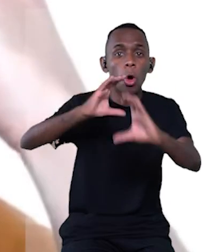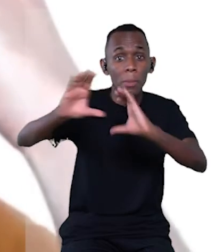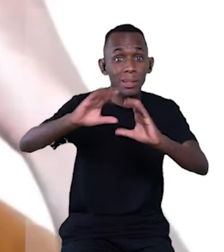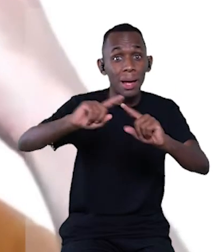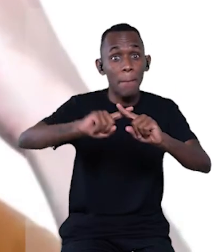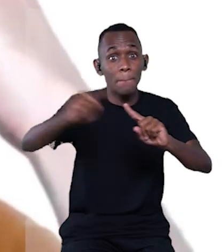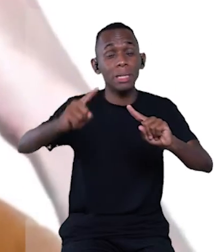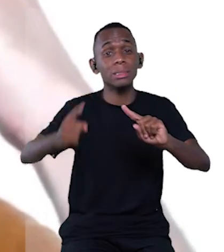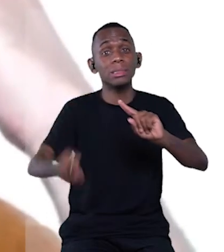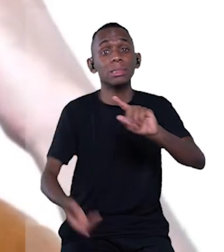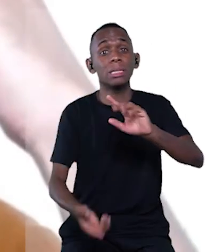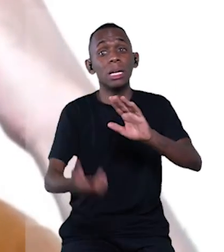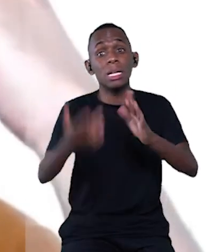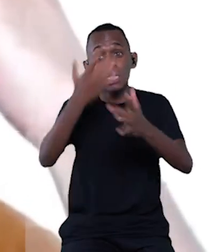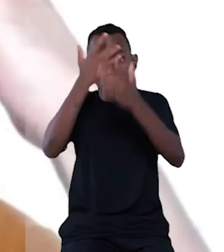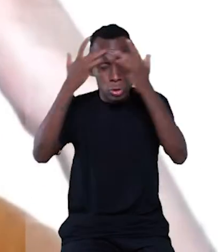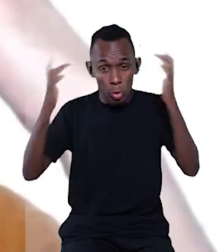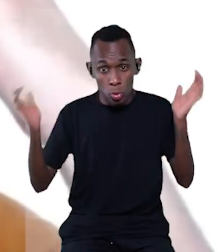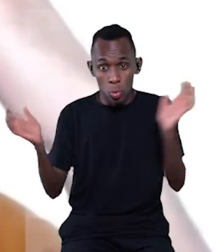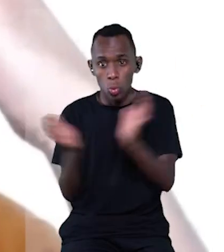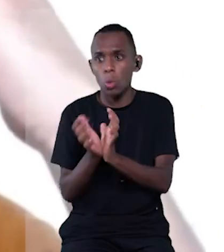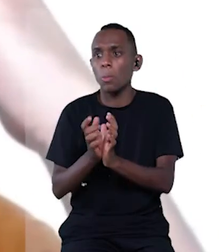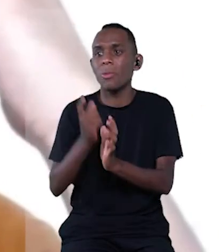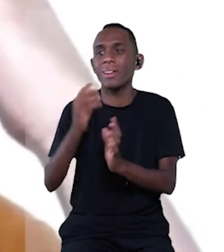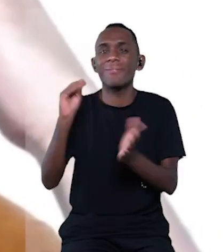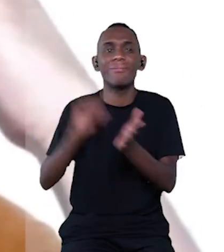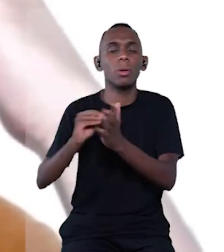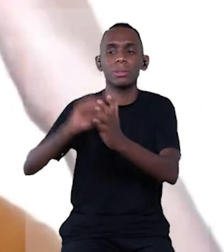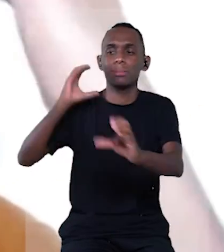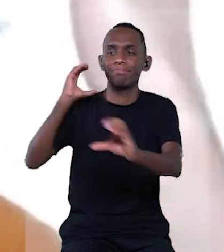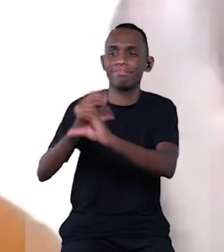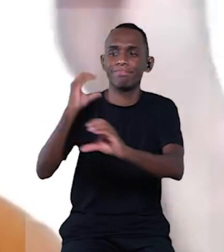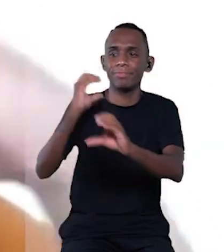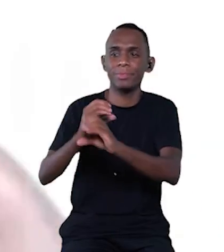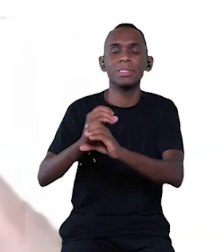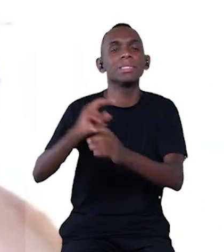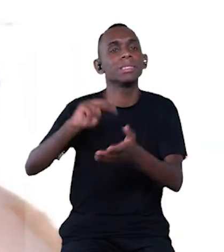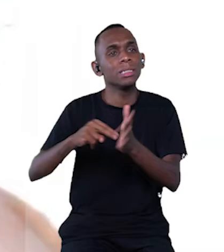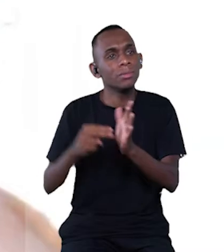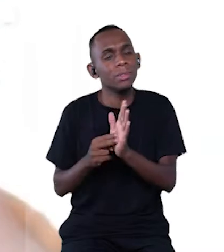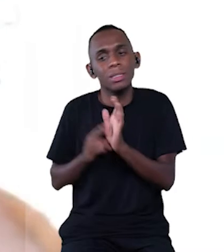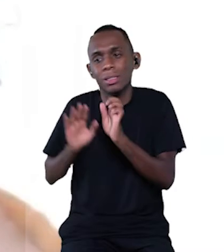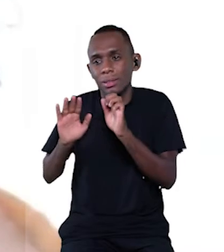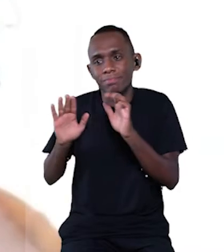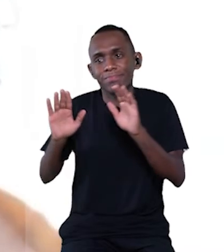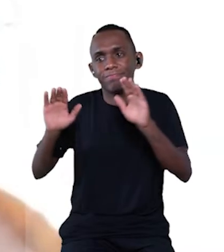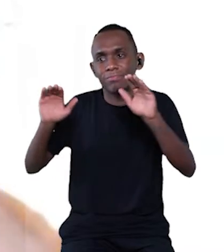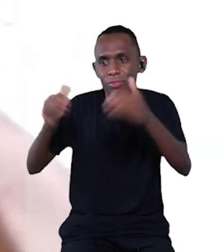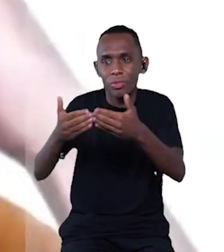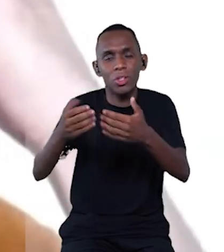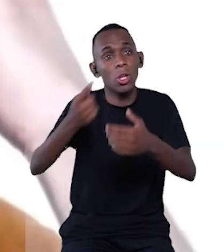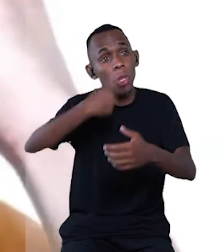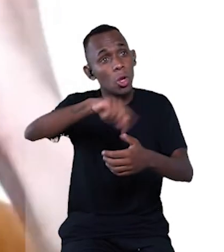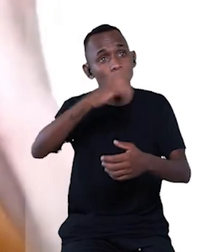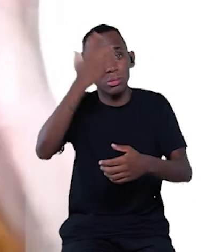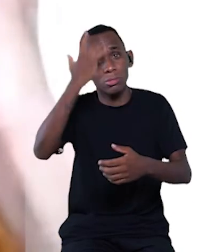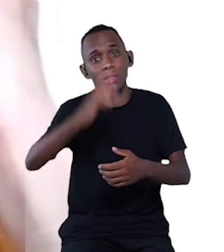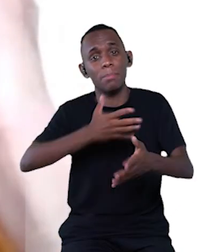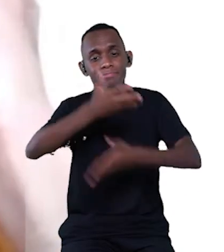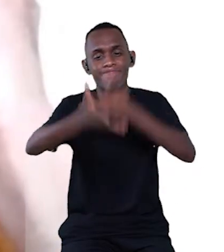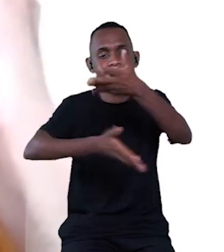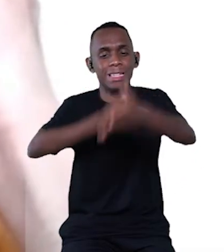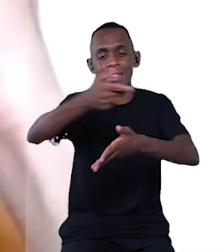mais ainda, assim, né? A gente não sabe se comunicar com eles, a gente não sabe